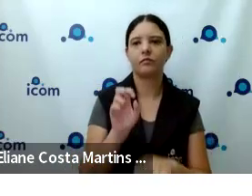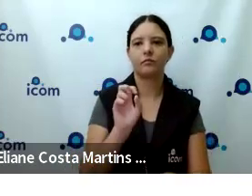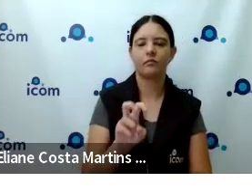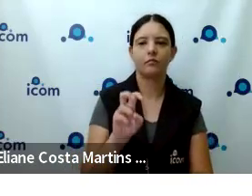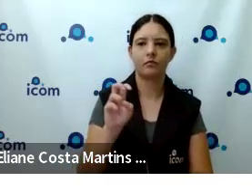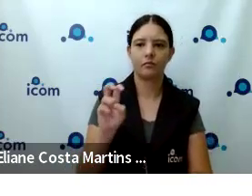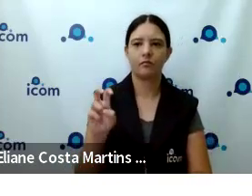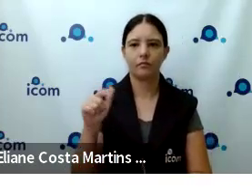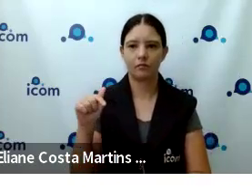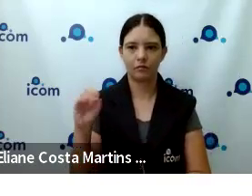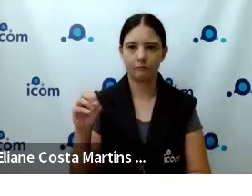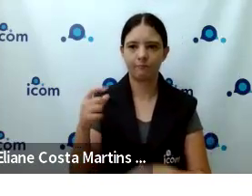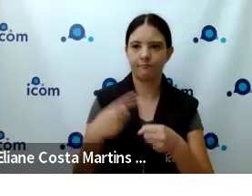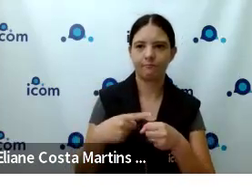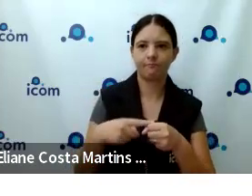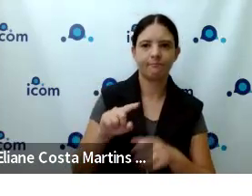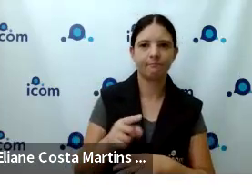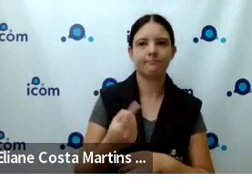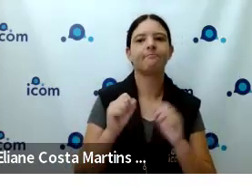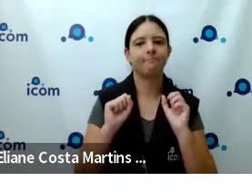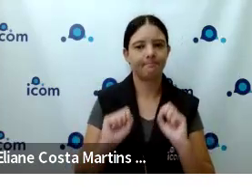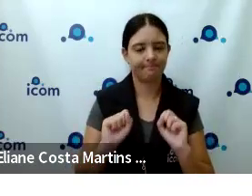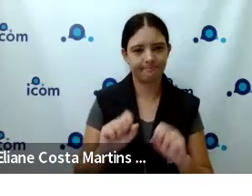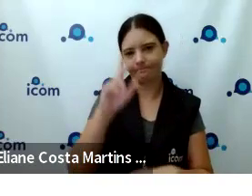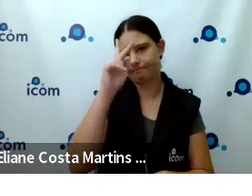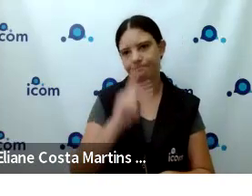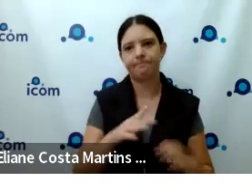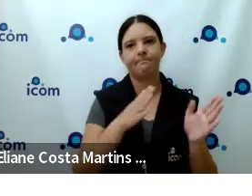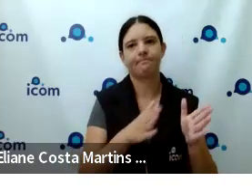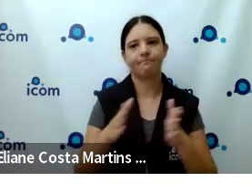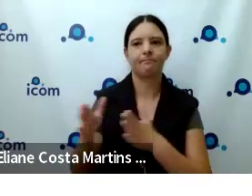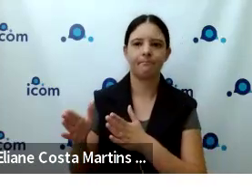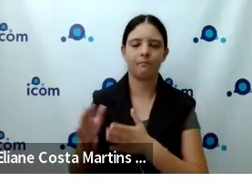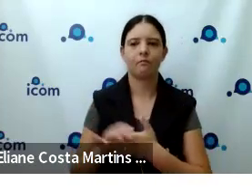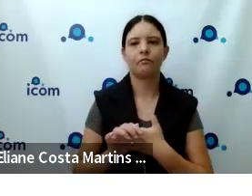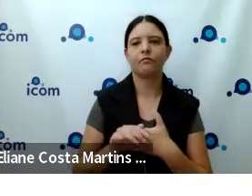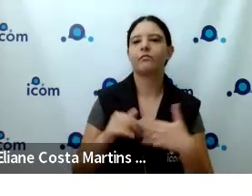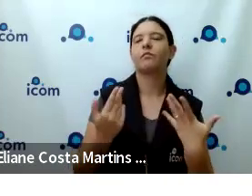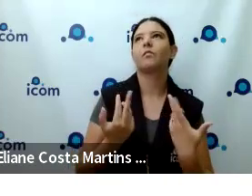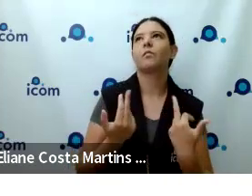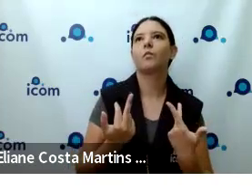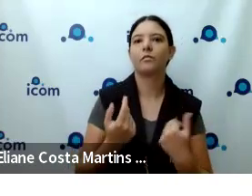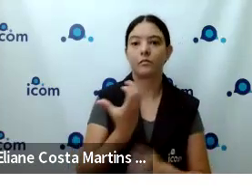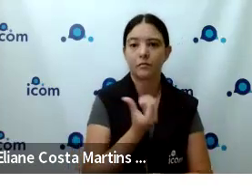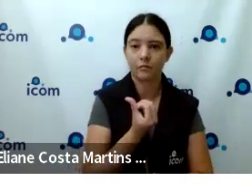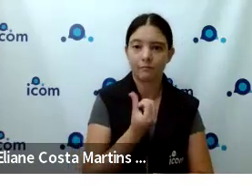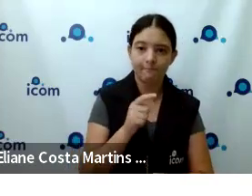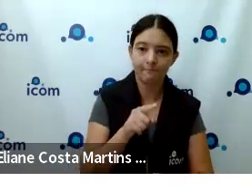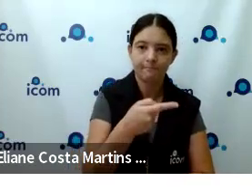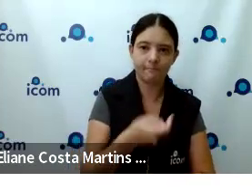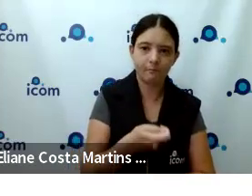municípios têm competência para dispor sobre o seu próprio processo. Então, é como se fossem quase 6 mil